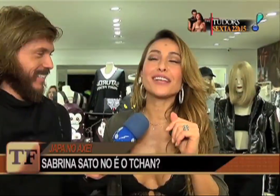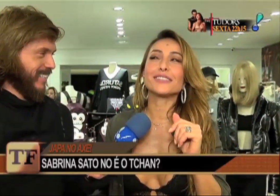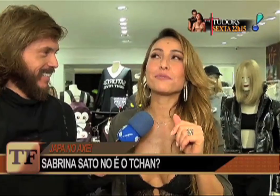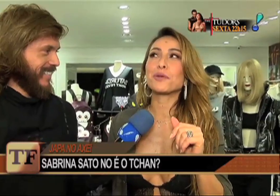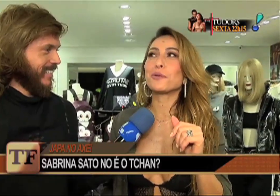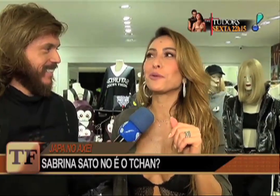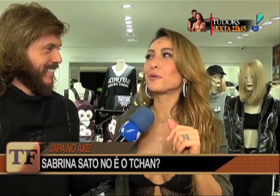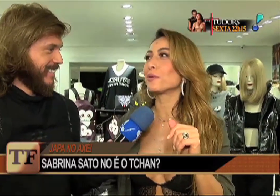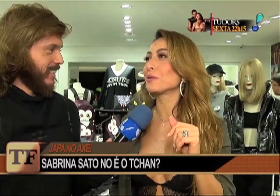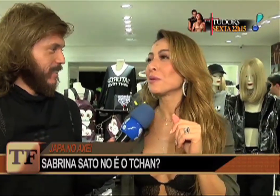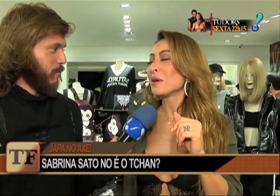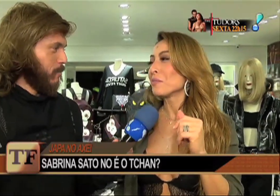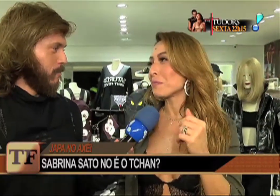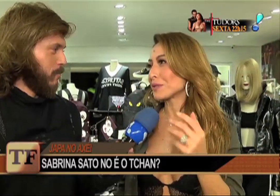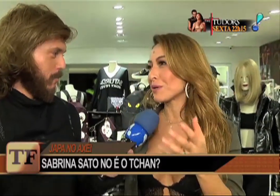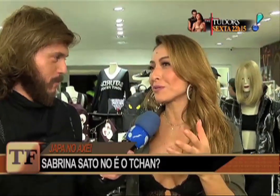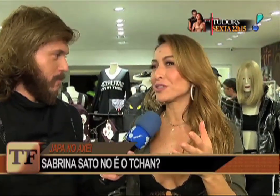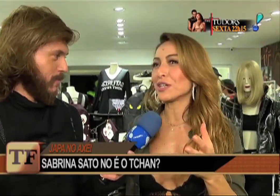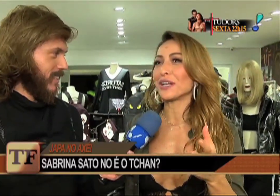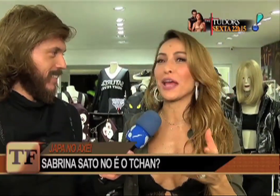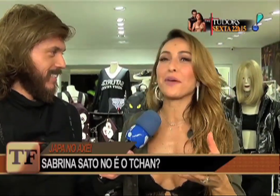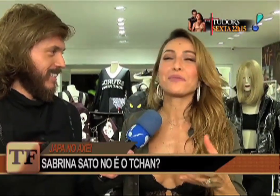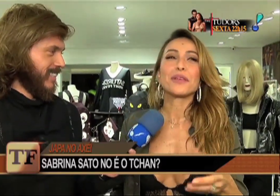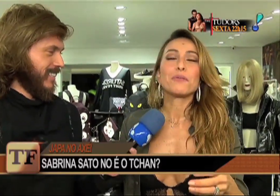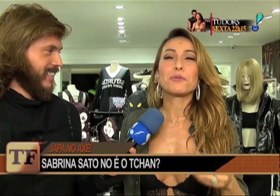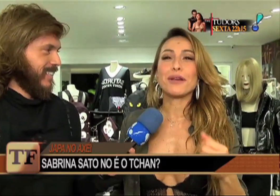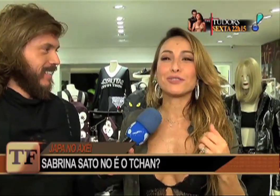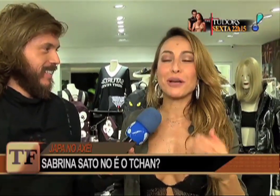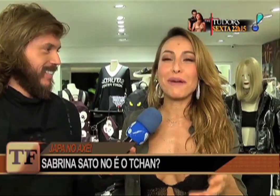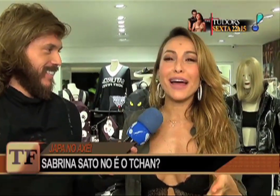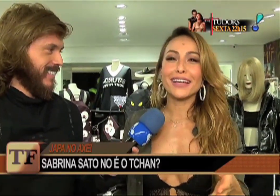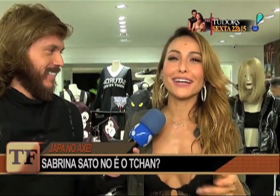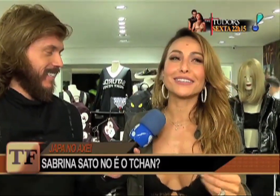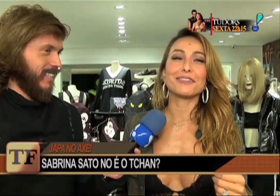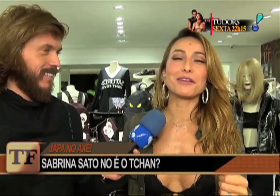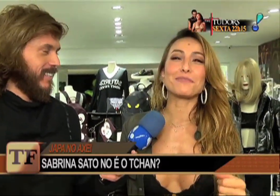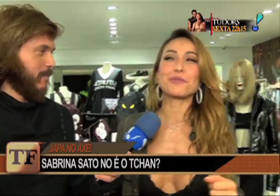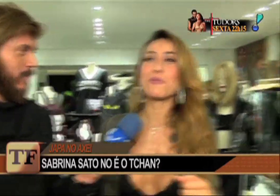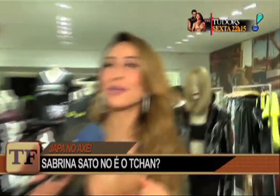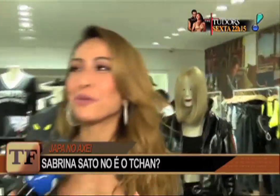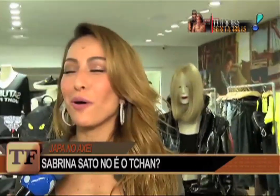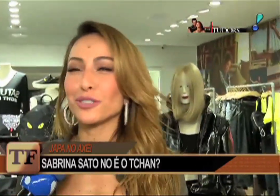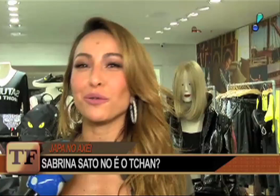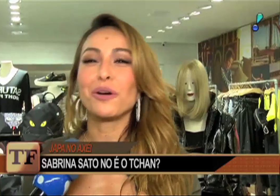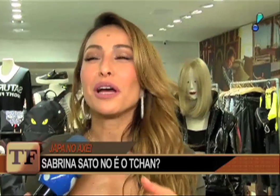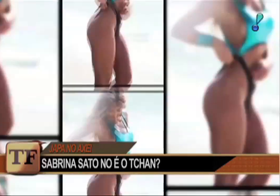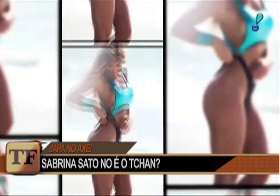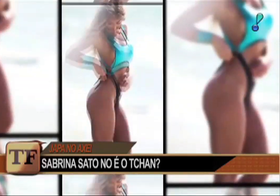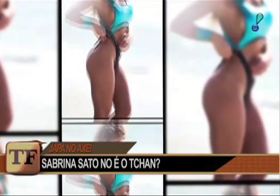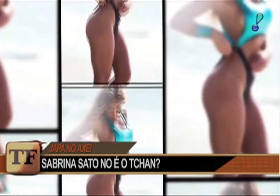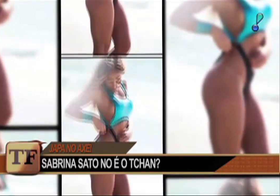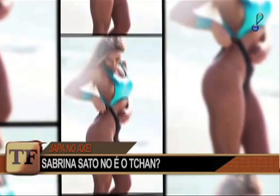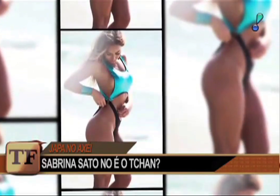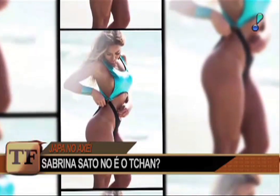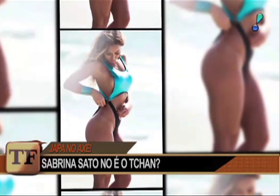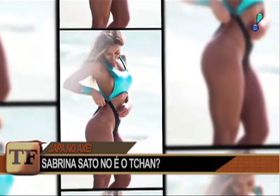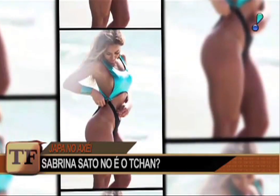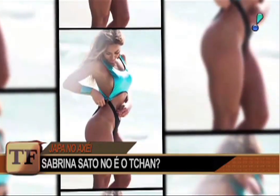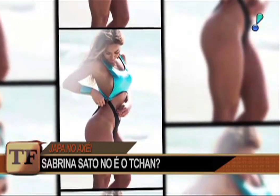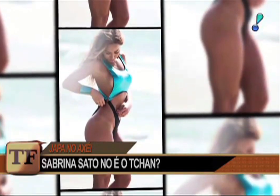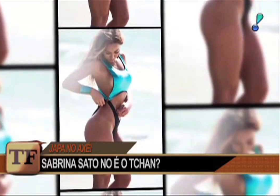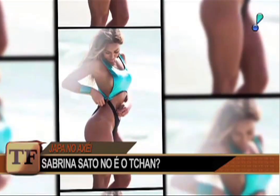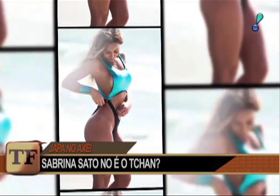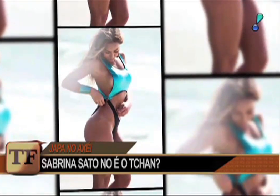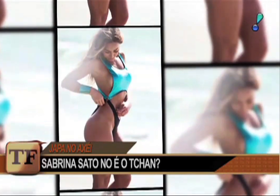E eu falei assim pro pessoal do Tian, né? Pro Beto Jamaica e também pro compadre Washington. E eu falei, gente, o